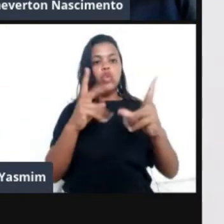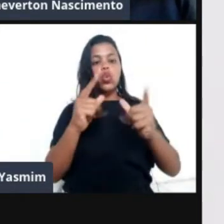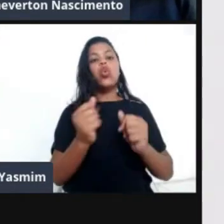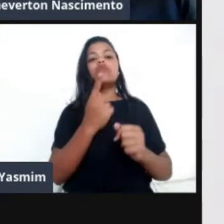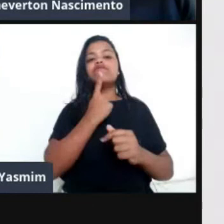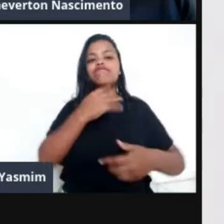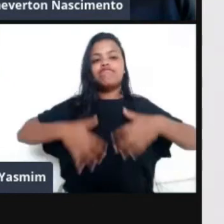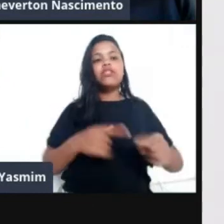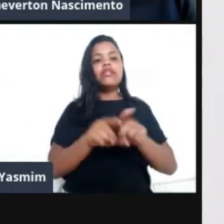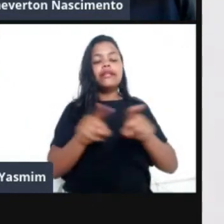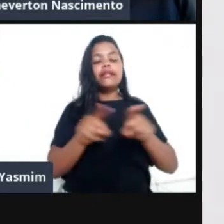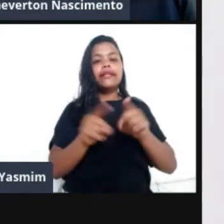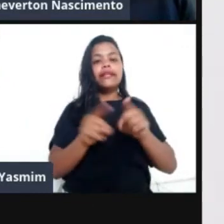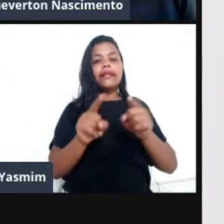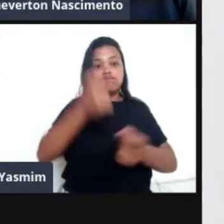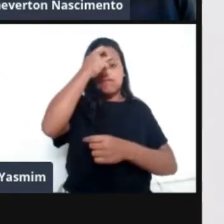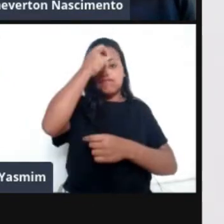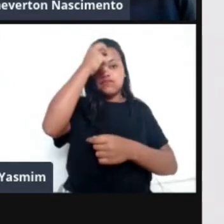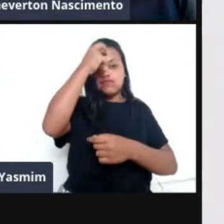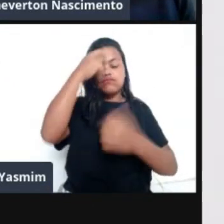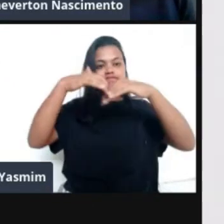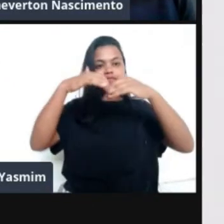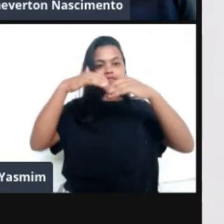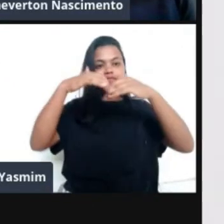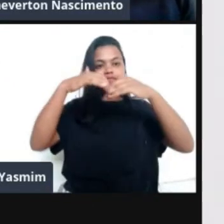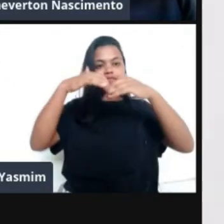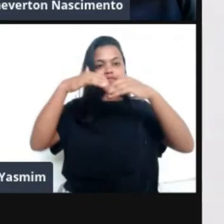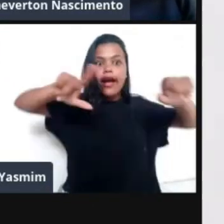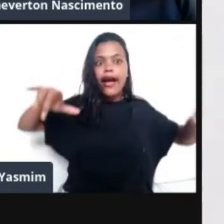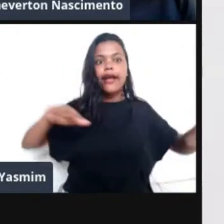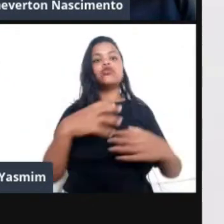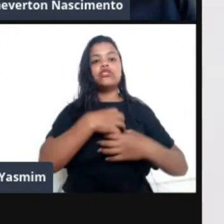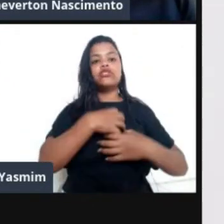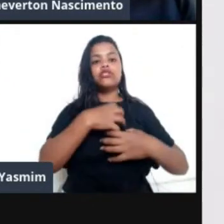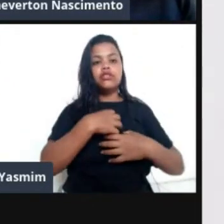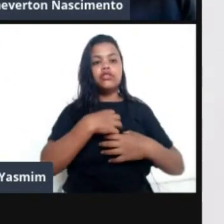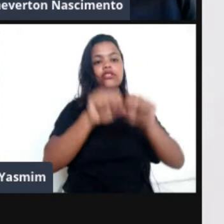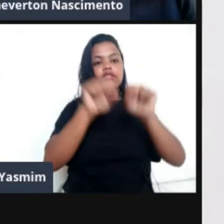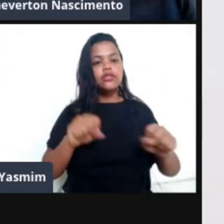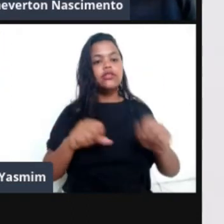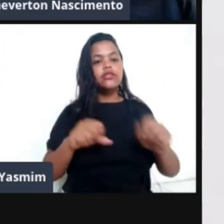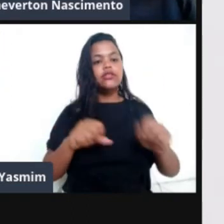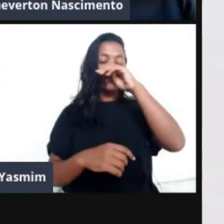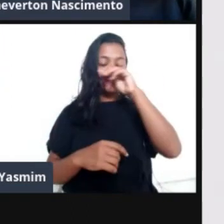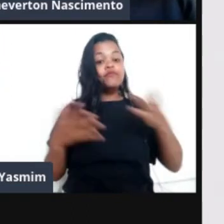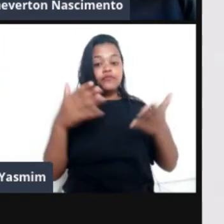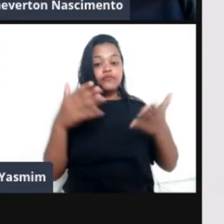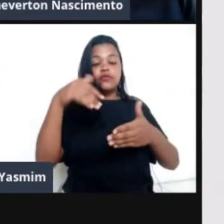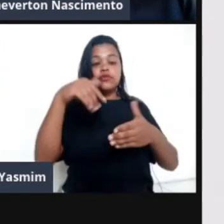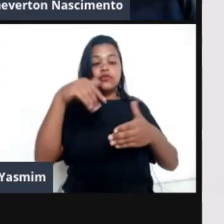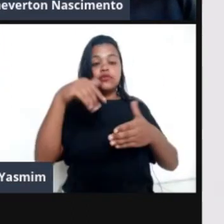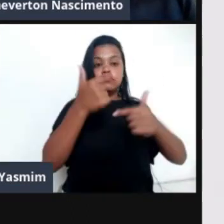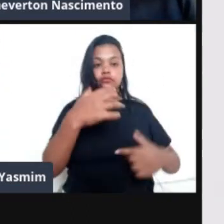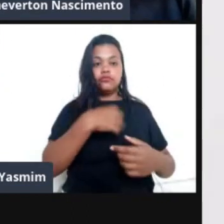nervoso, entre outros. E aqui no SARS, que é a síndrome respiratória aguda, o foco principal se